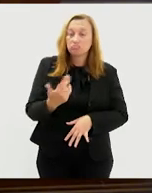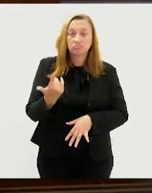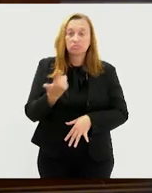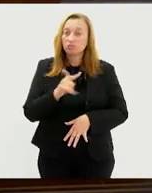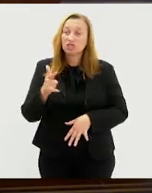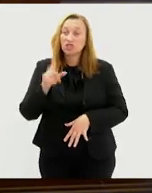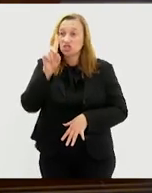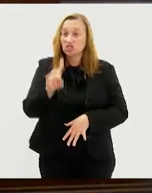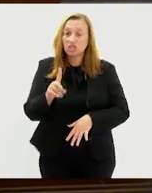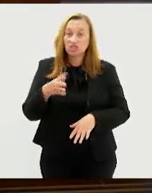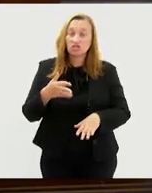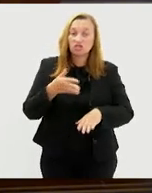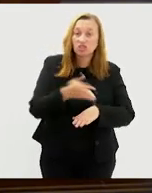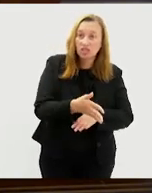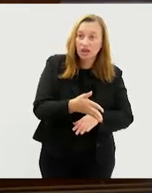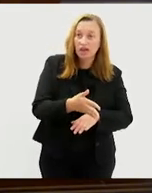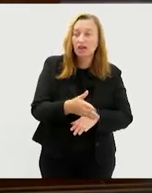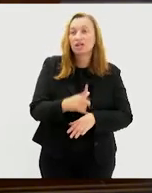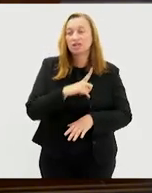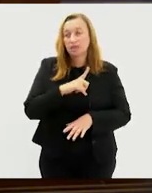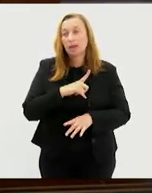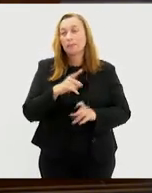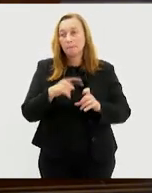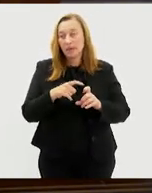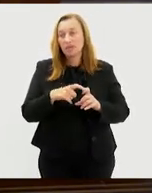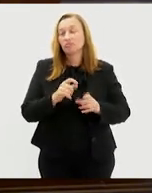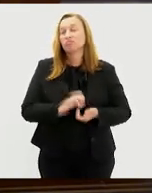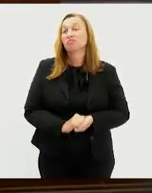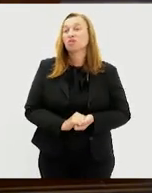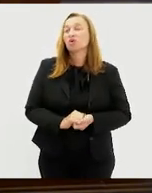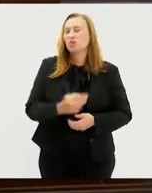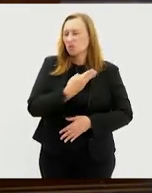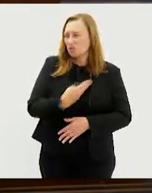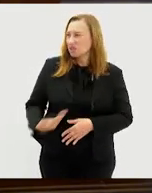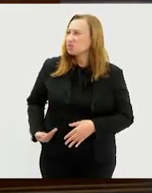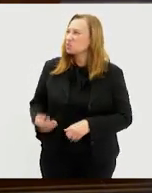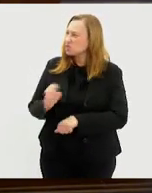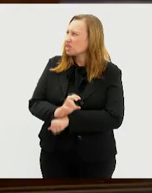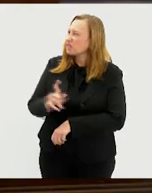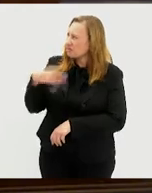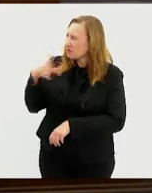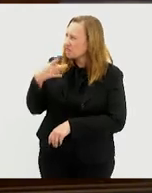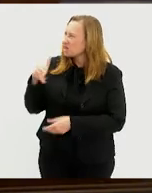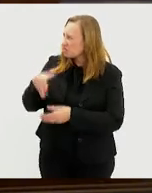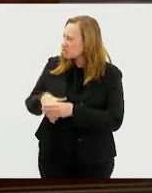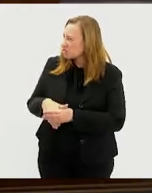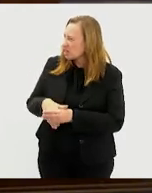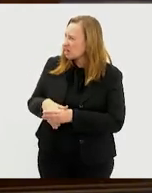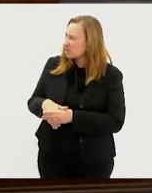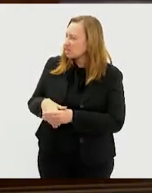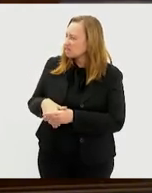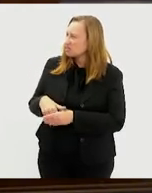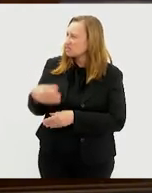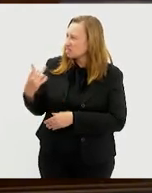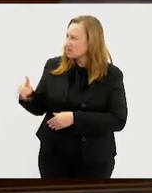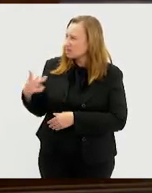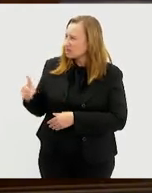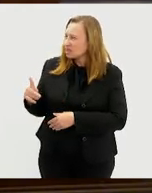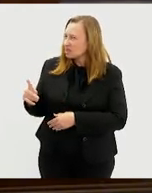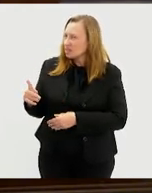ter um atendimento médico é isso que o governador do Estado tá falando pras pessoas que votaram nele para que ele se